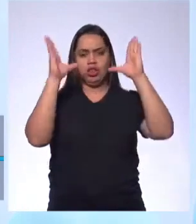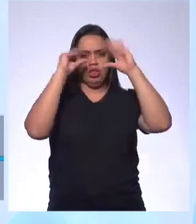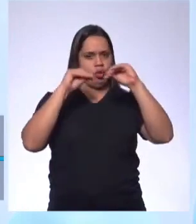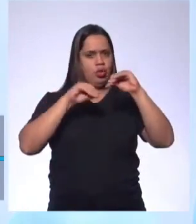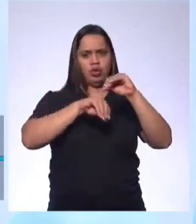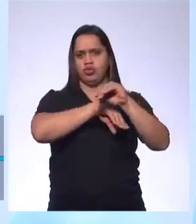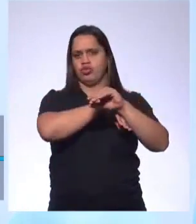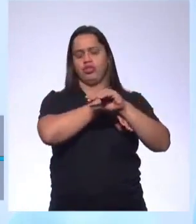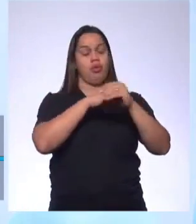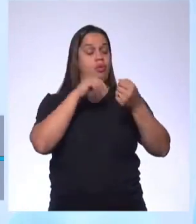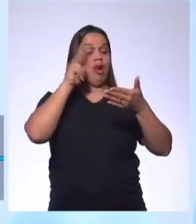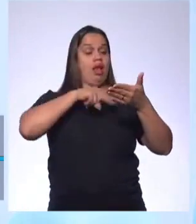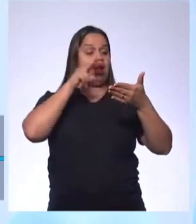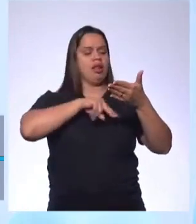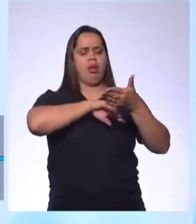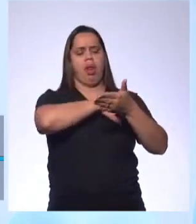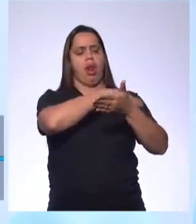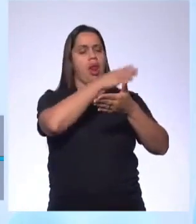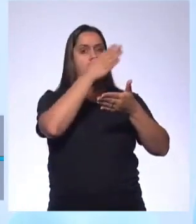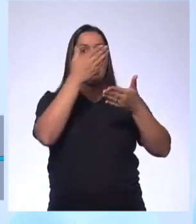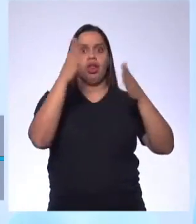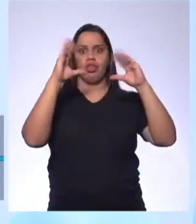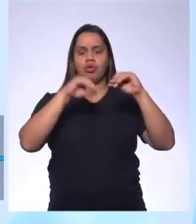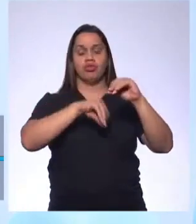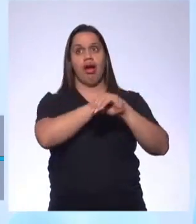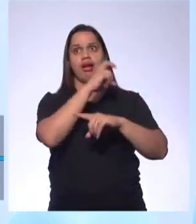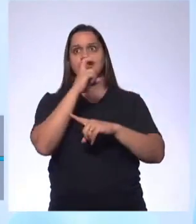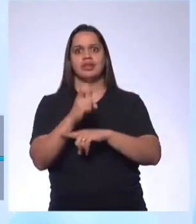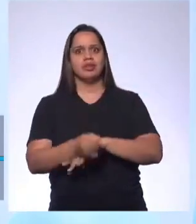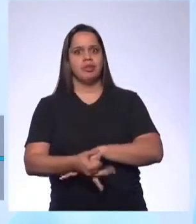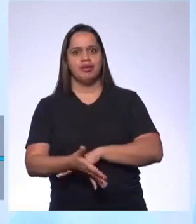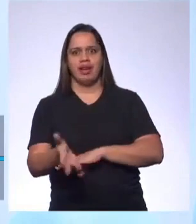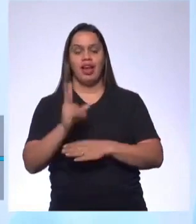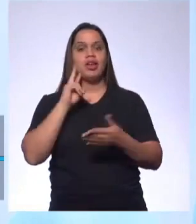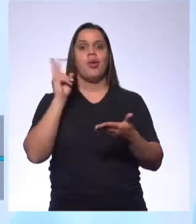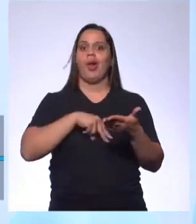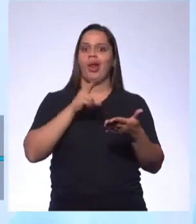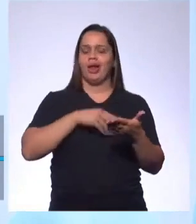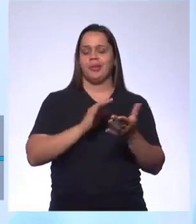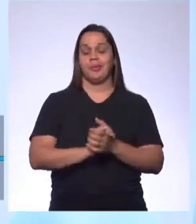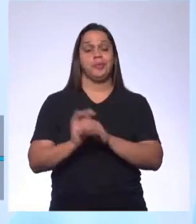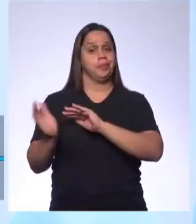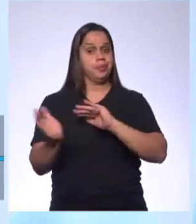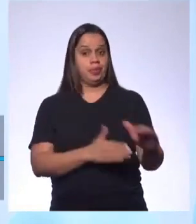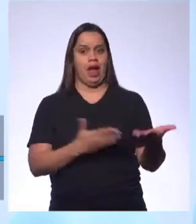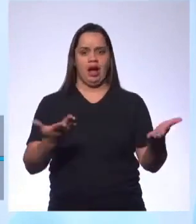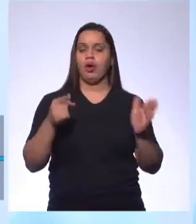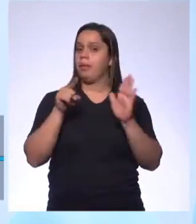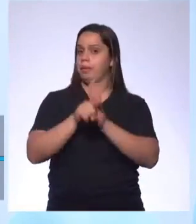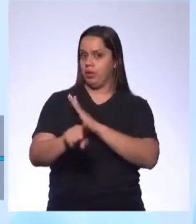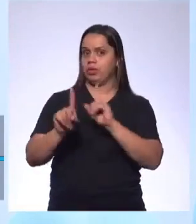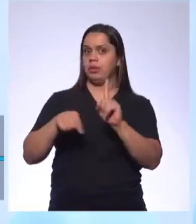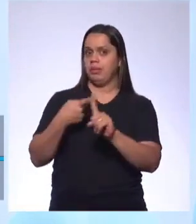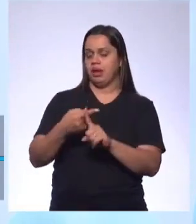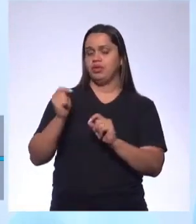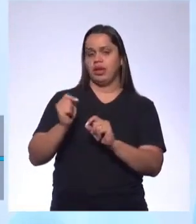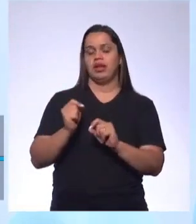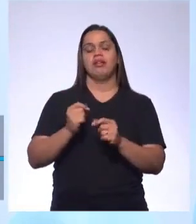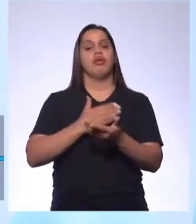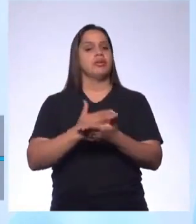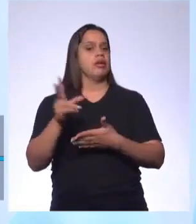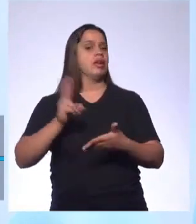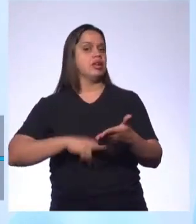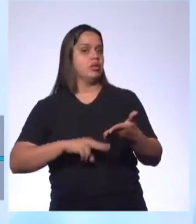manhã e assim por diante. Agora nós vamos a uma pergunta que ela é bem direcionada já para o assunto da aula. A gente entra com leitura e